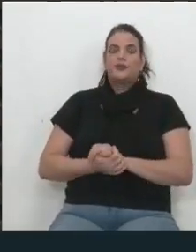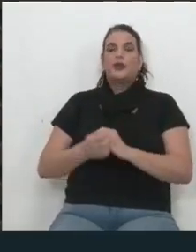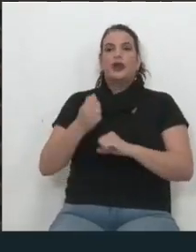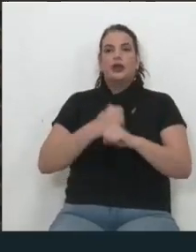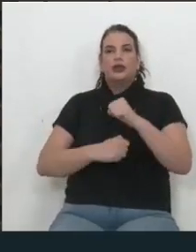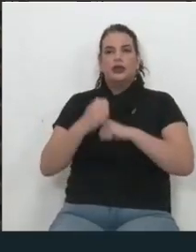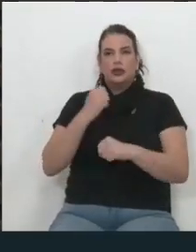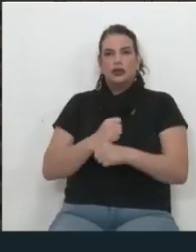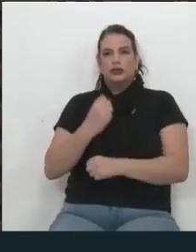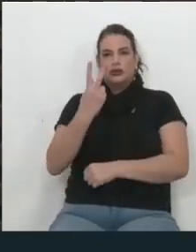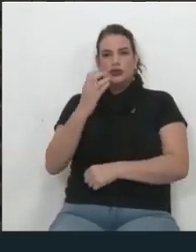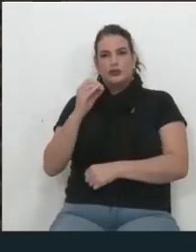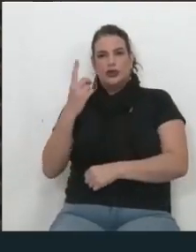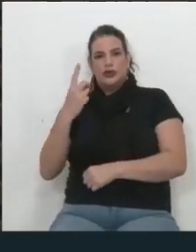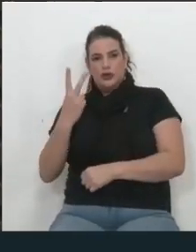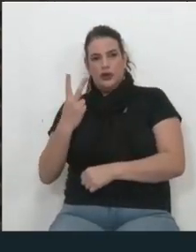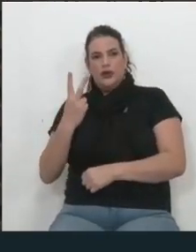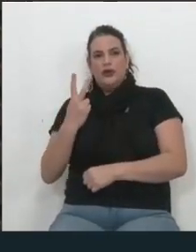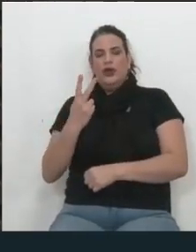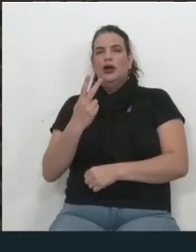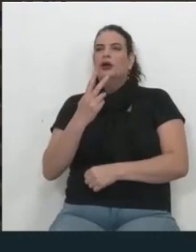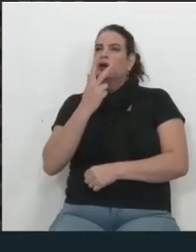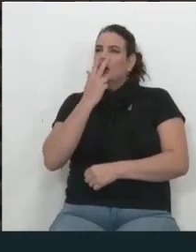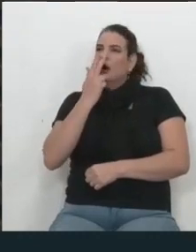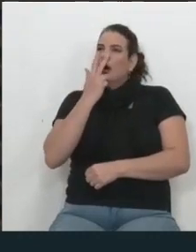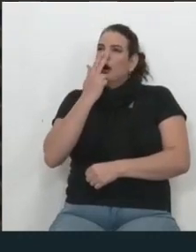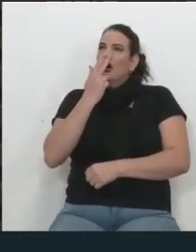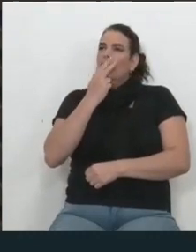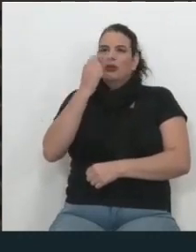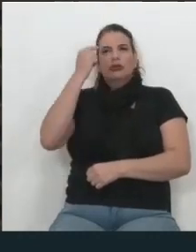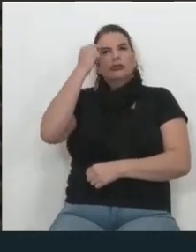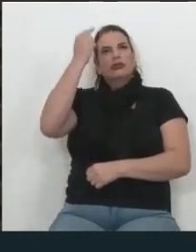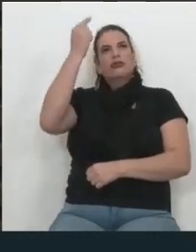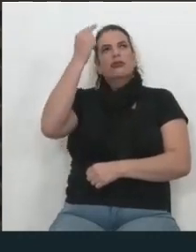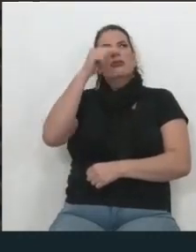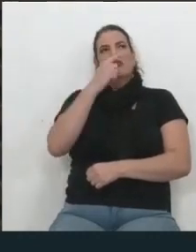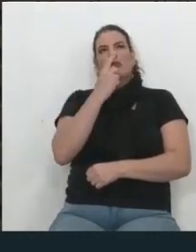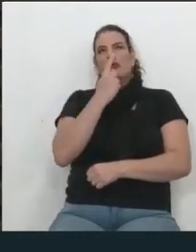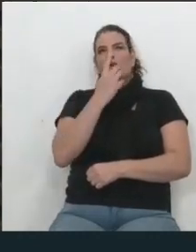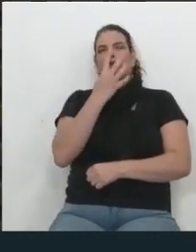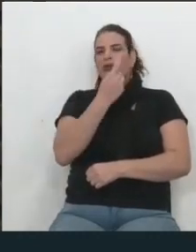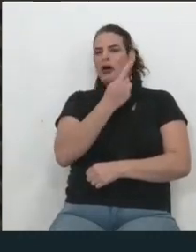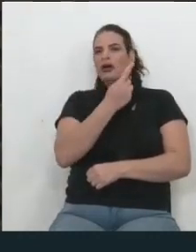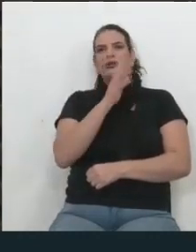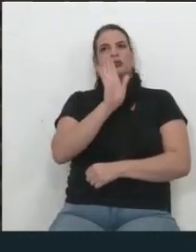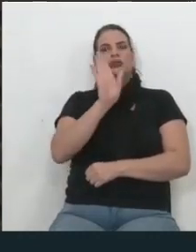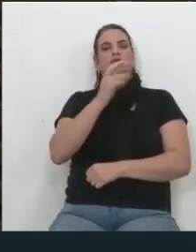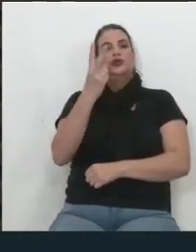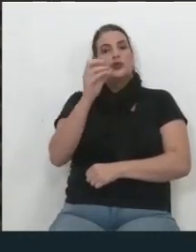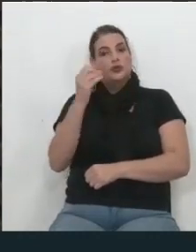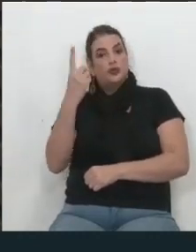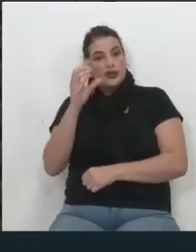falha a memória, foi a última, acho que foi o último concurso, 2010,